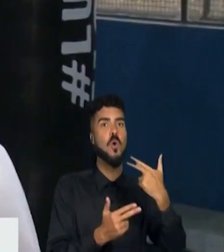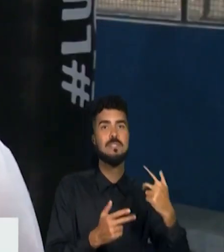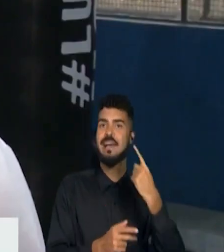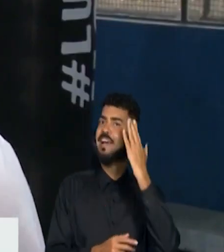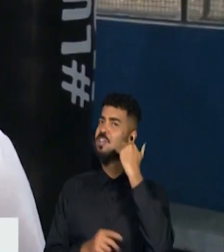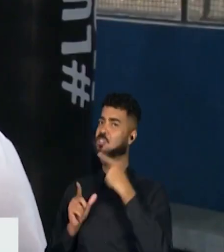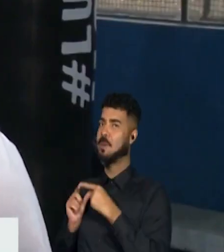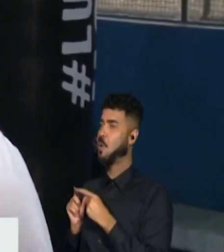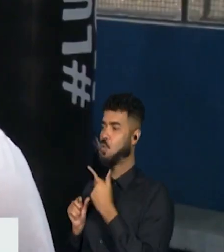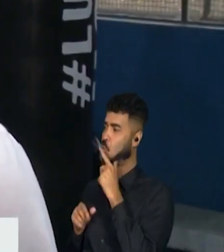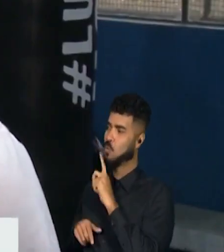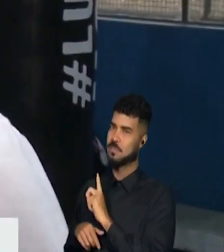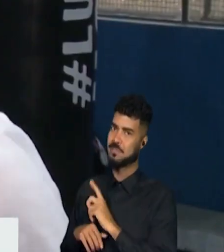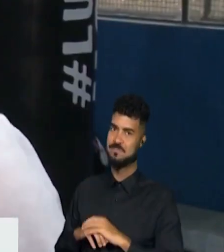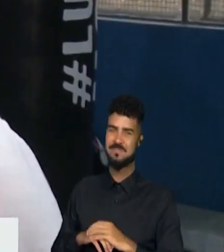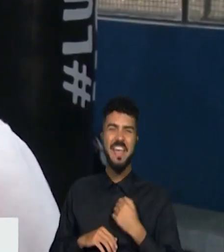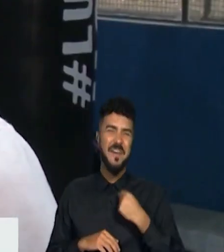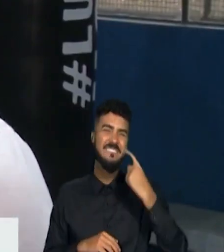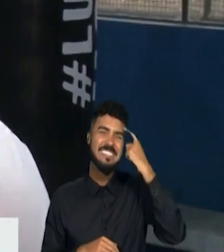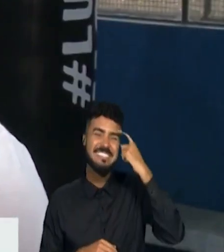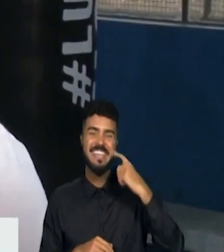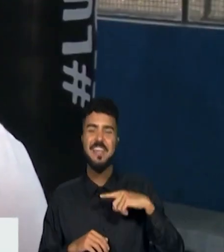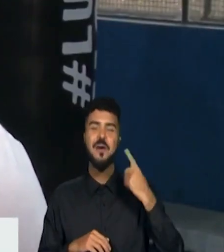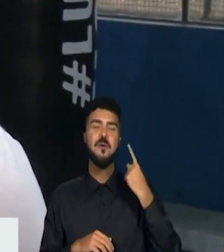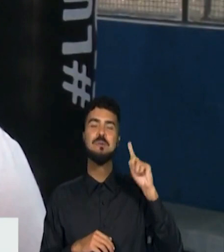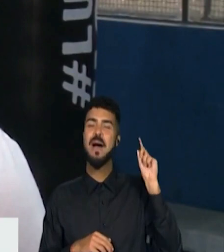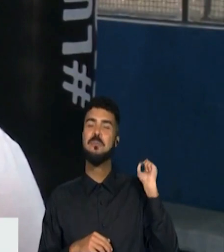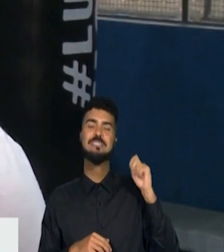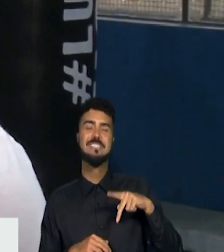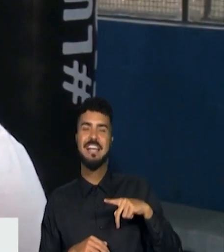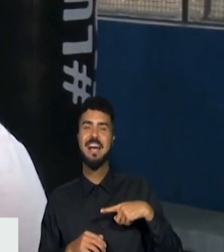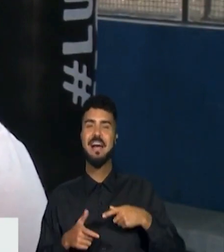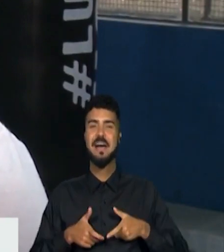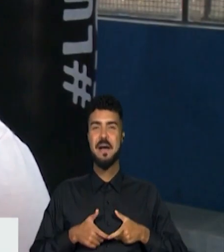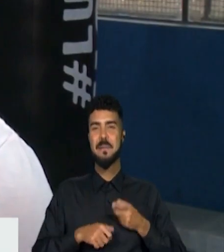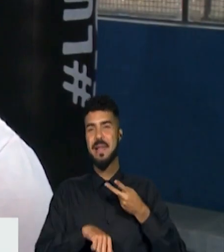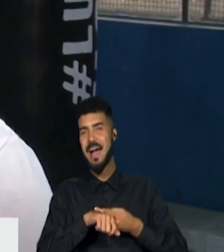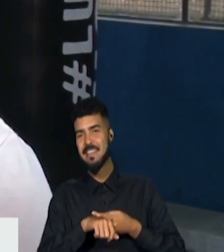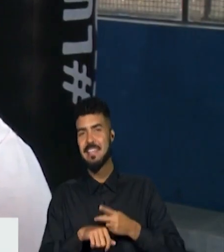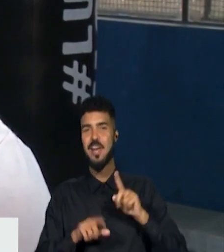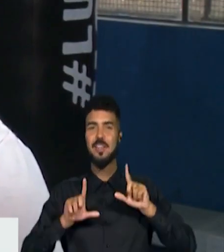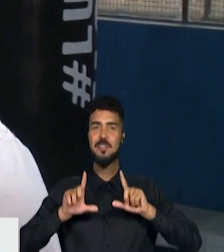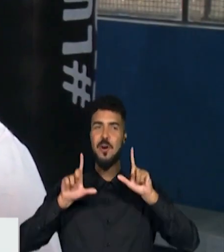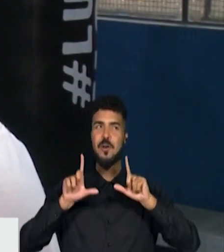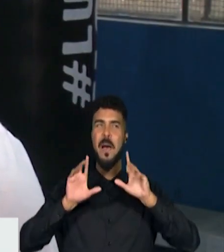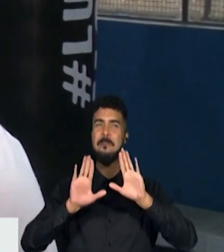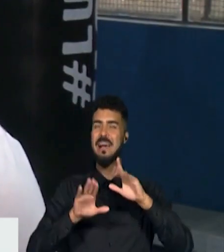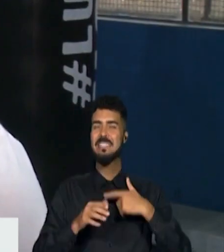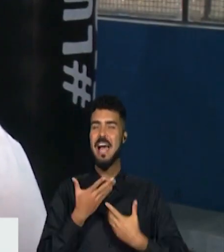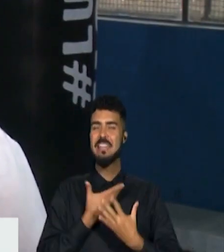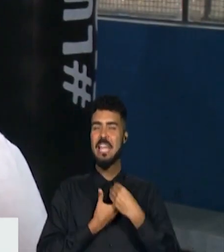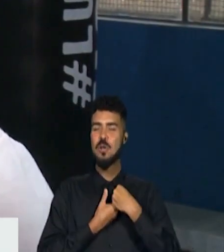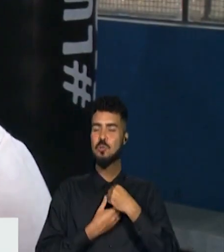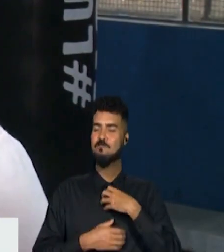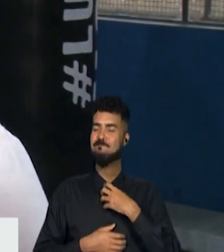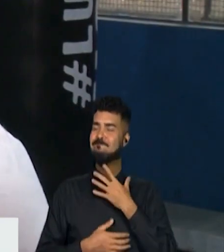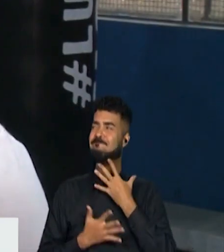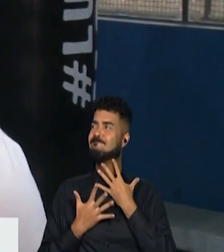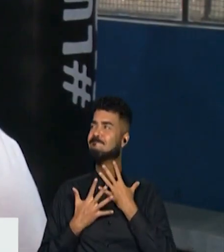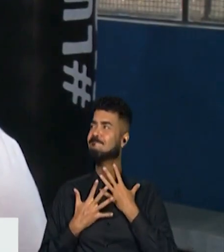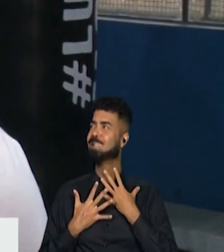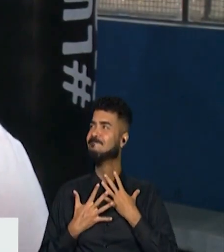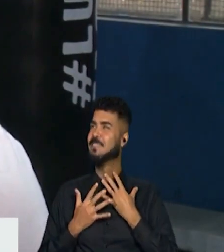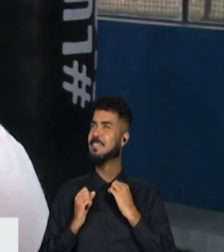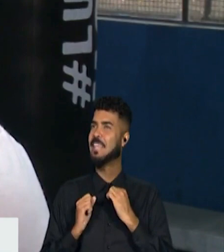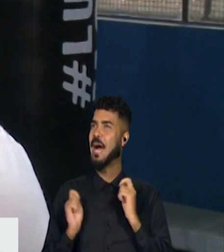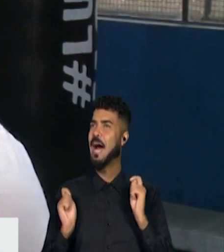Tóquio seria finalizada ali a minha aposentadoria com a medalha de prata, mas eu acho que eu fiquei com um gostinho de quero mais, sabendo que eu posso mudar ela, trocar a